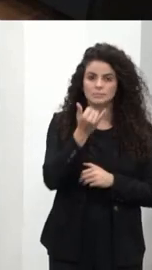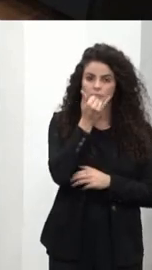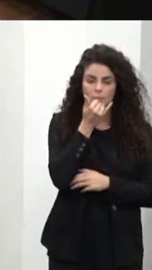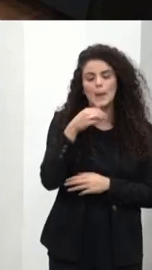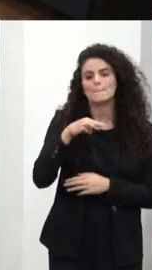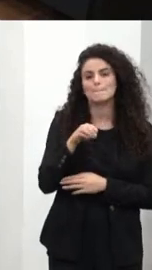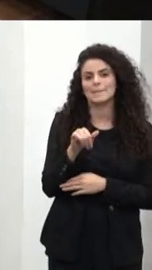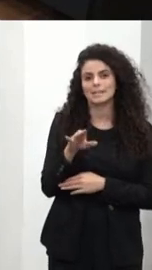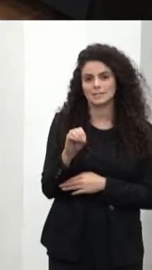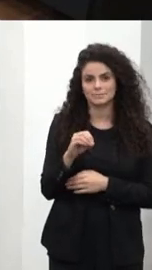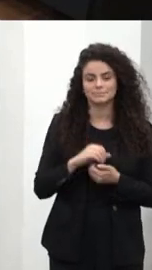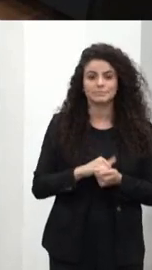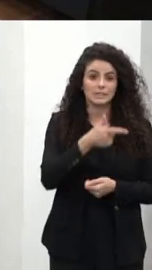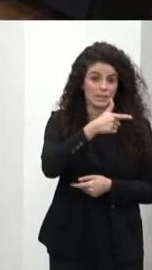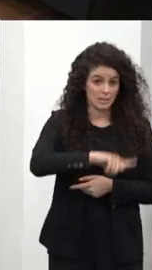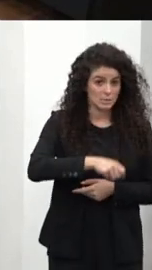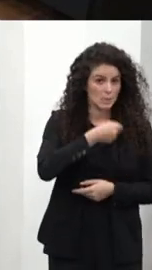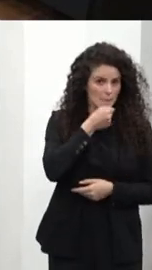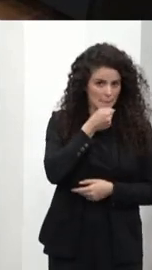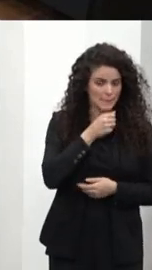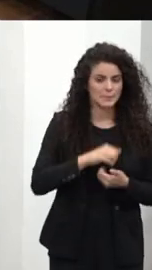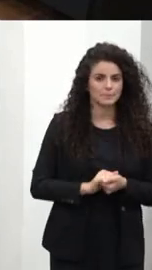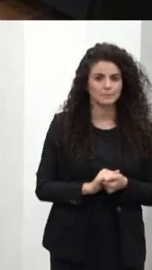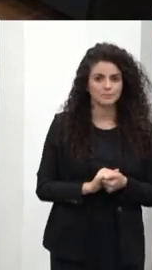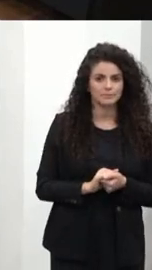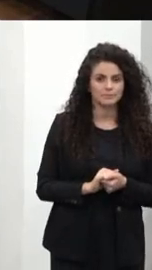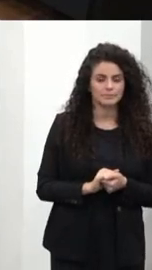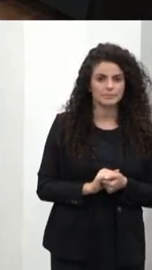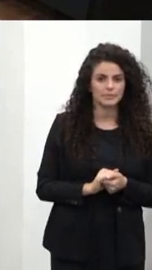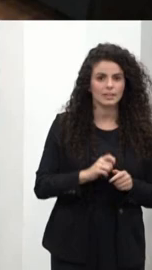plano de ação já agora em abril